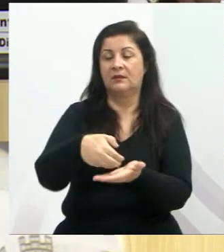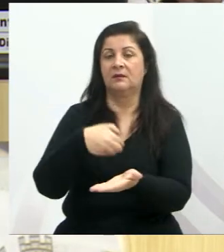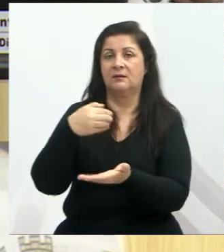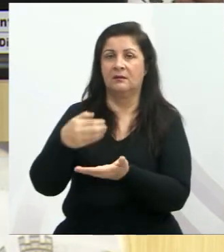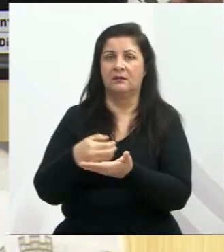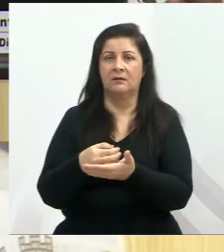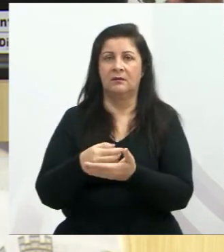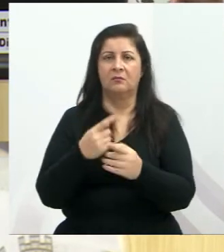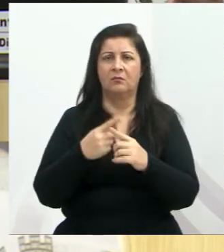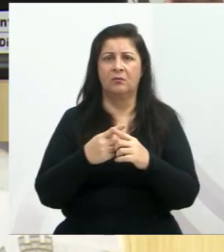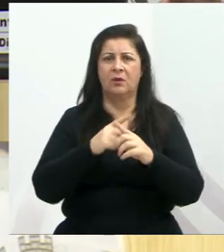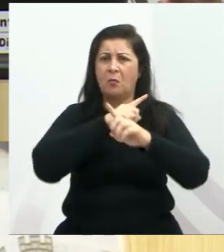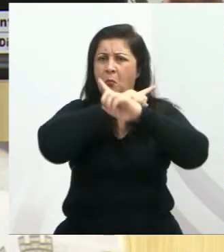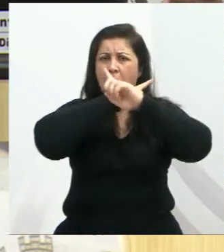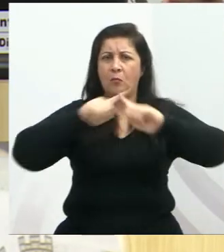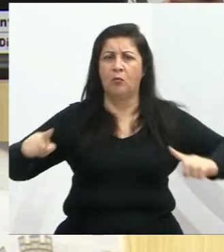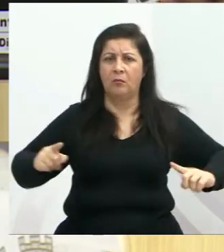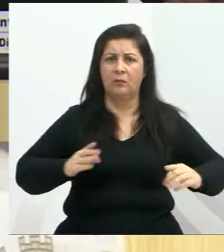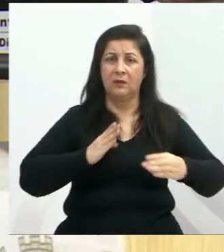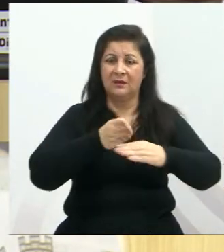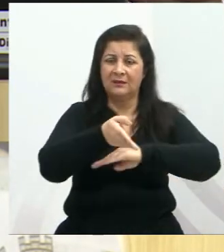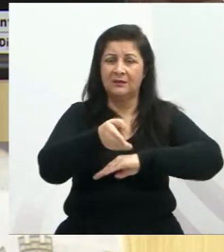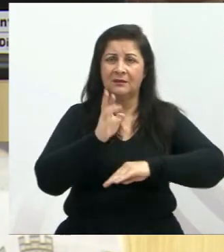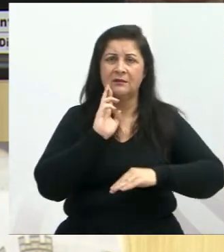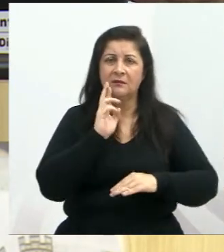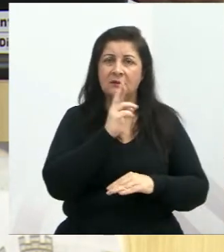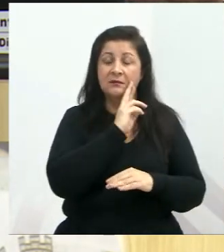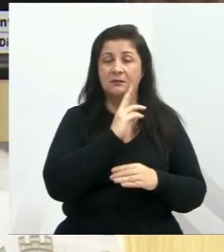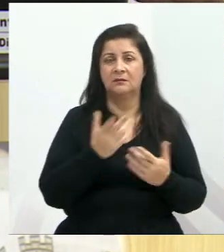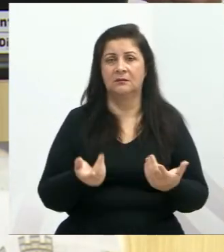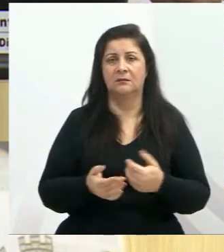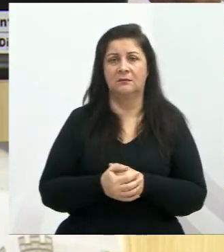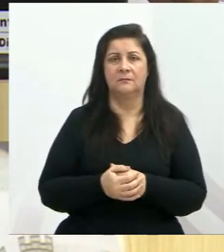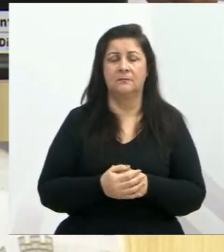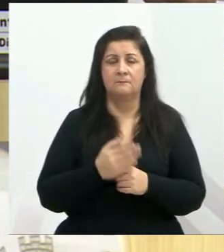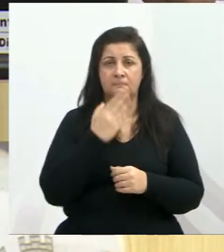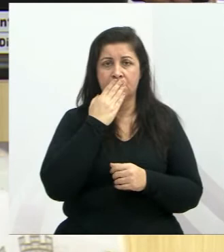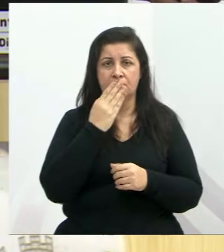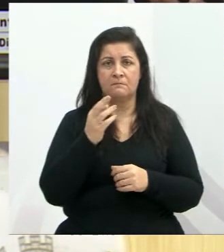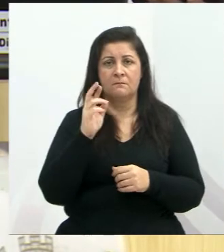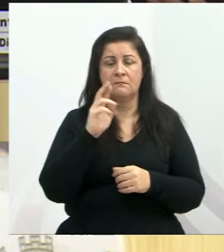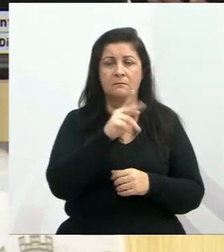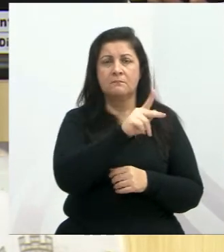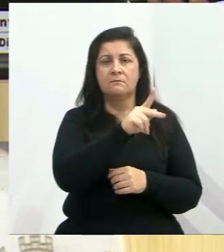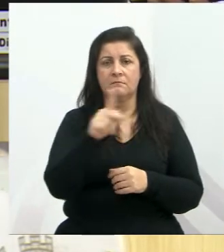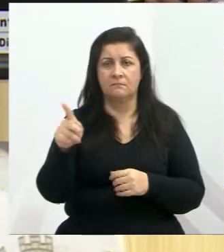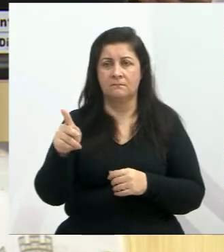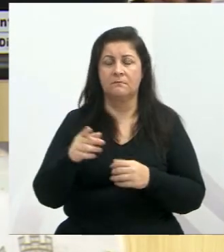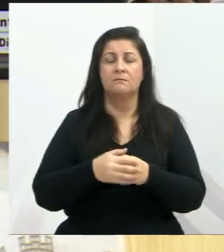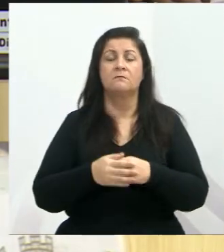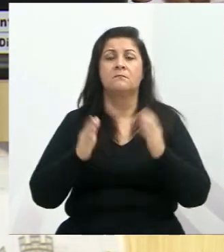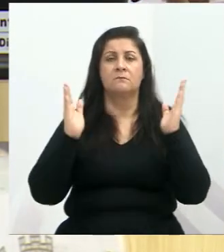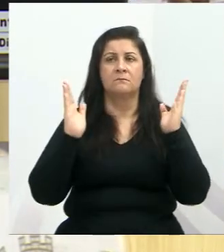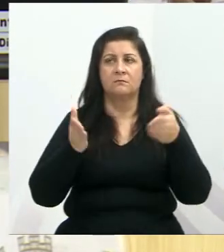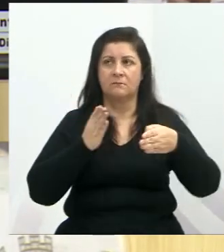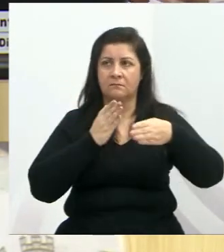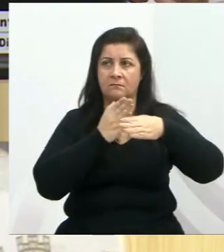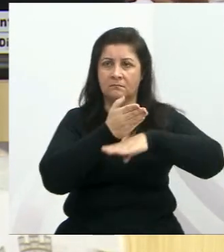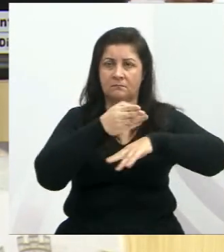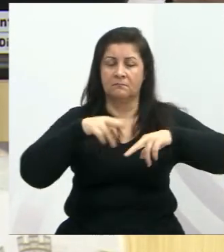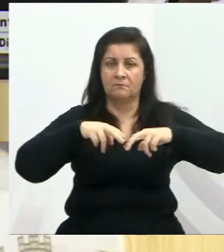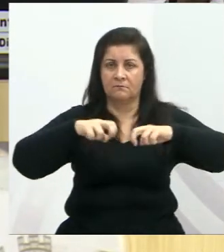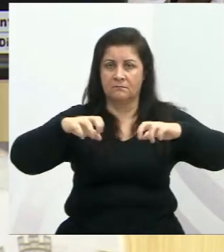deles está proibida. Requeremos ao excelentíssimo senhor presidente dessa casa, ouvido e aprovado pelo